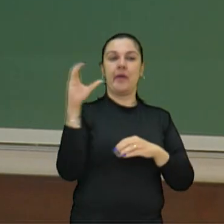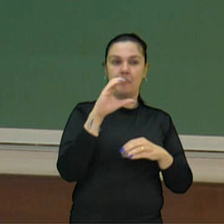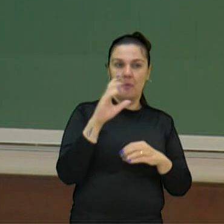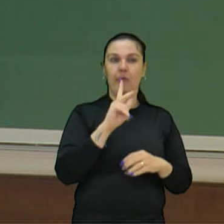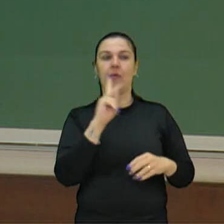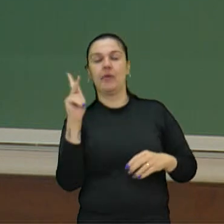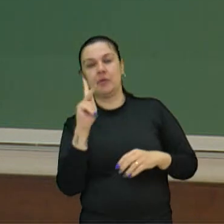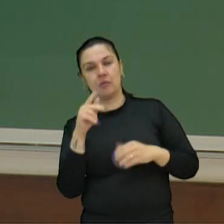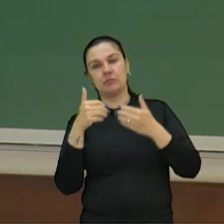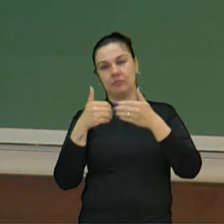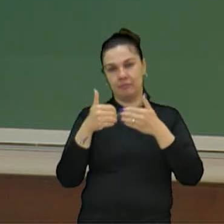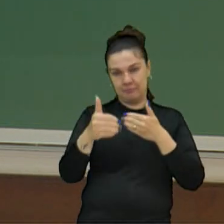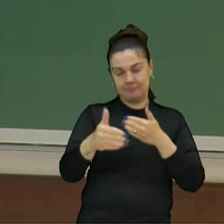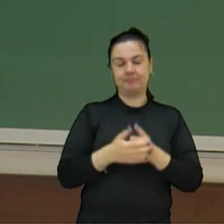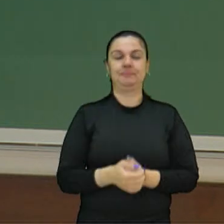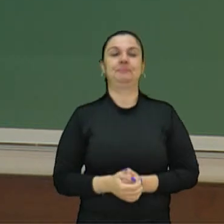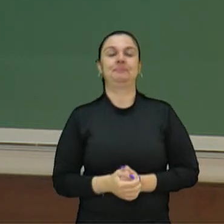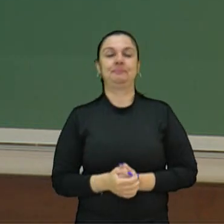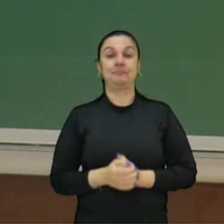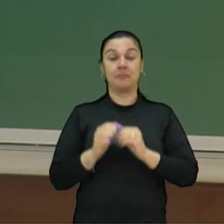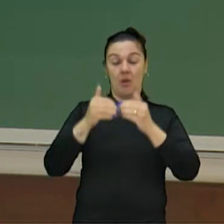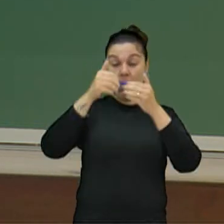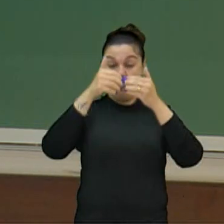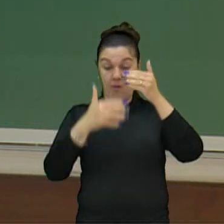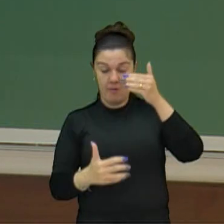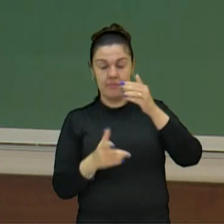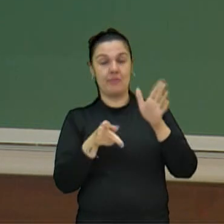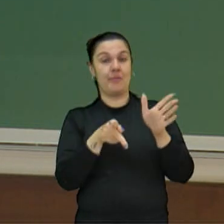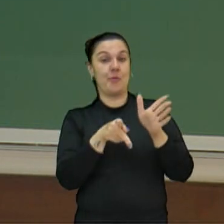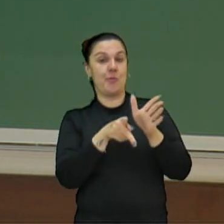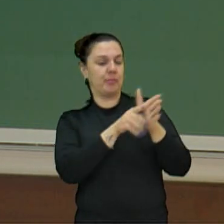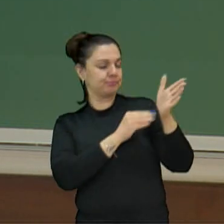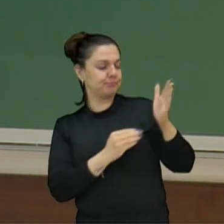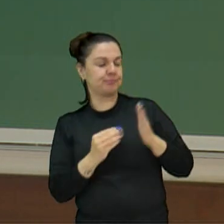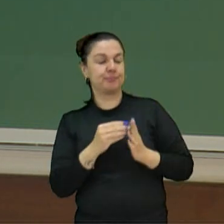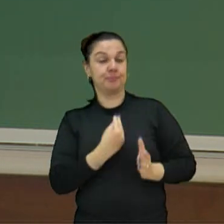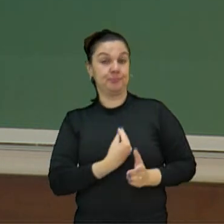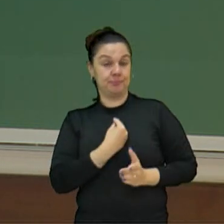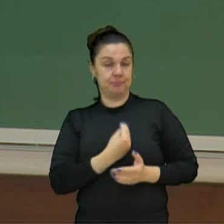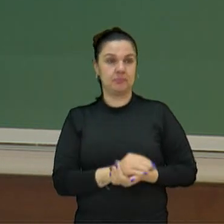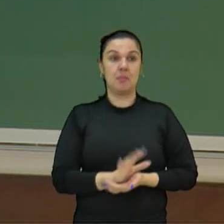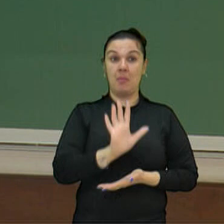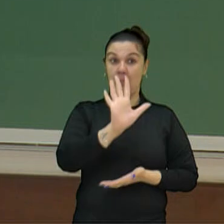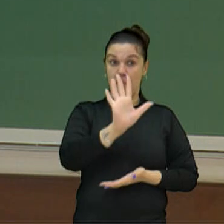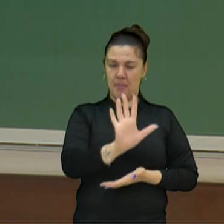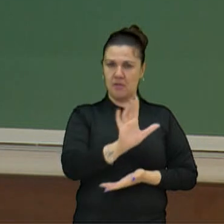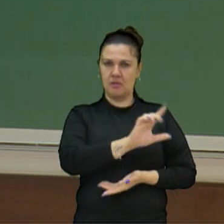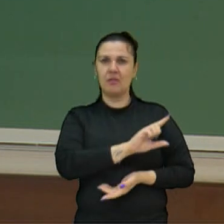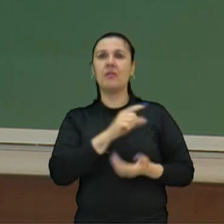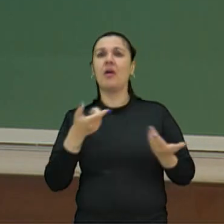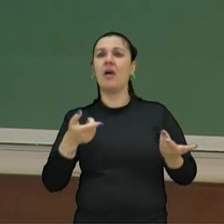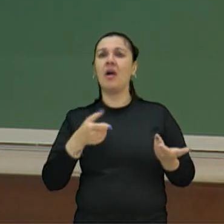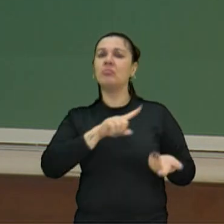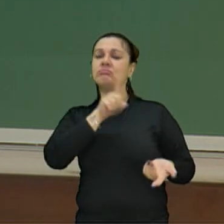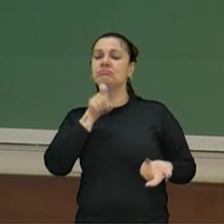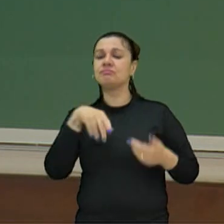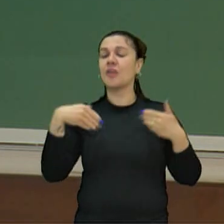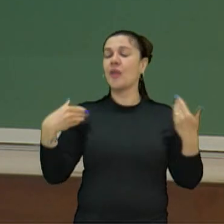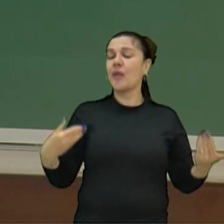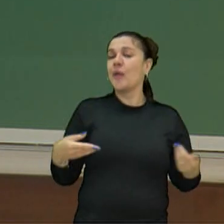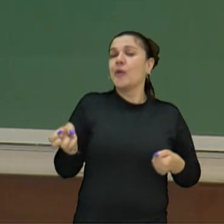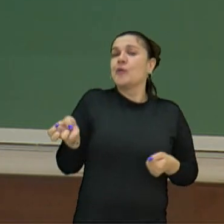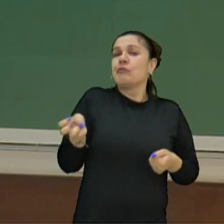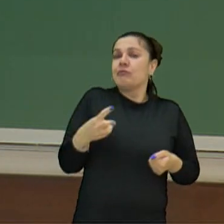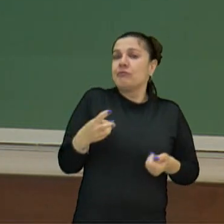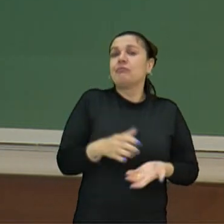nitrogênio, fósforo e enxofre. Então, essas são as características de todo ser vivo. Só que daí a gente perguntou aqui do vírus, né? Eu já dei lá um spoiler para